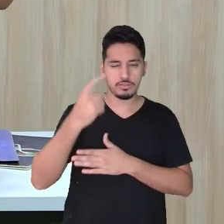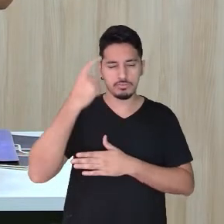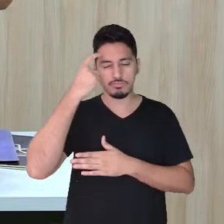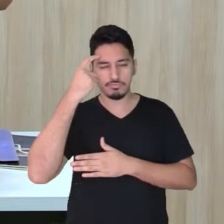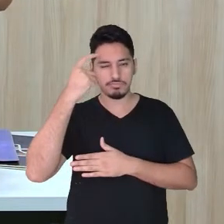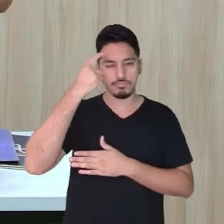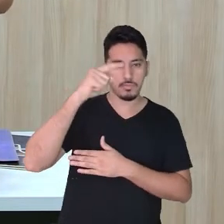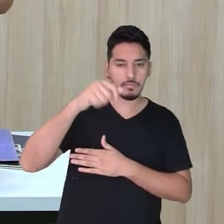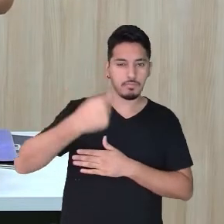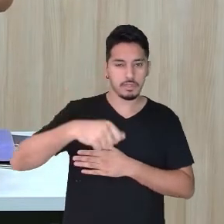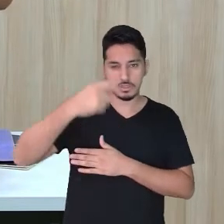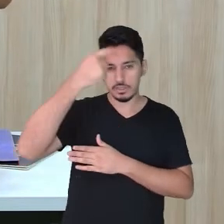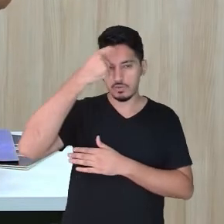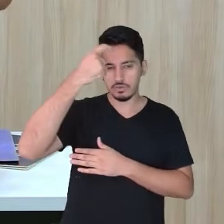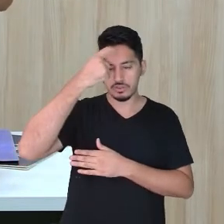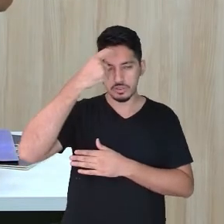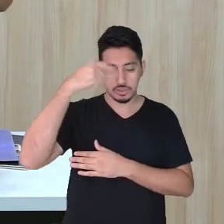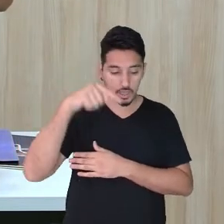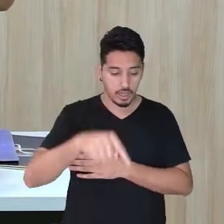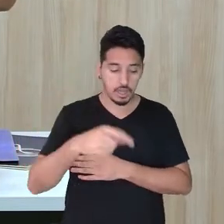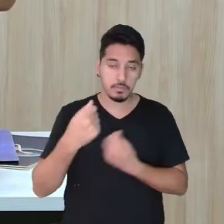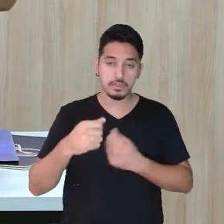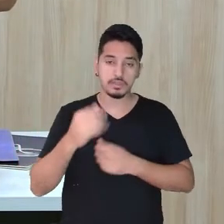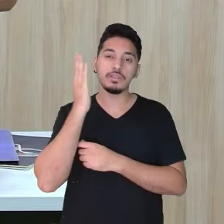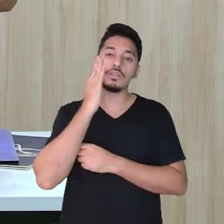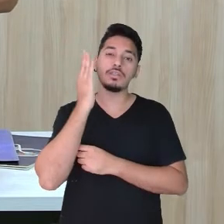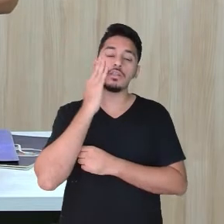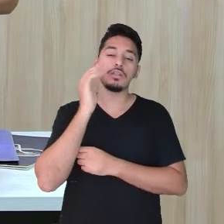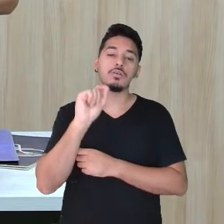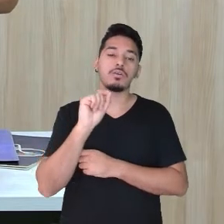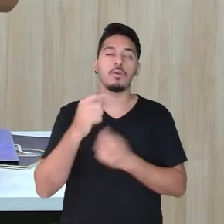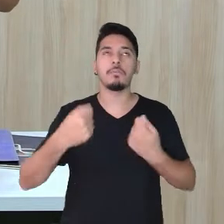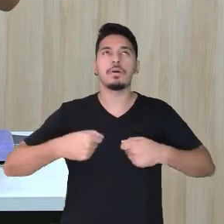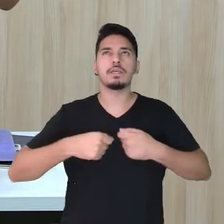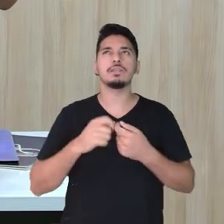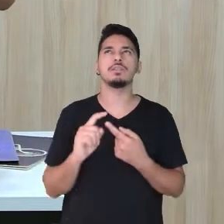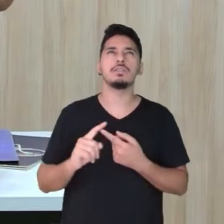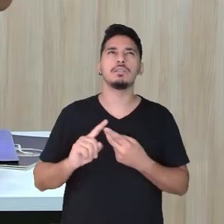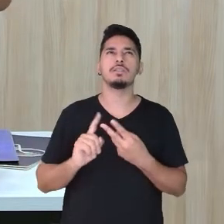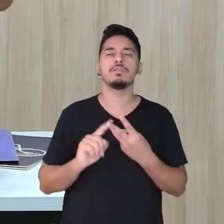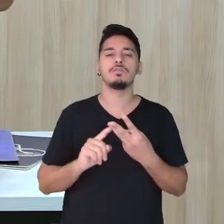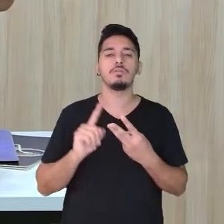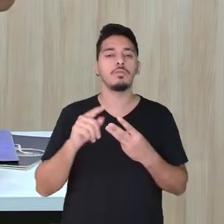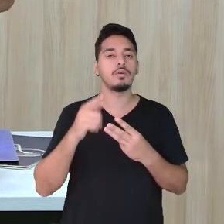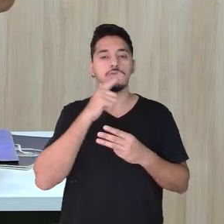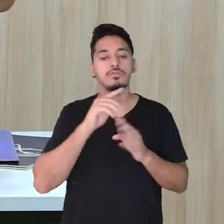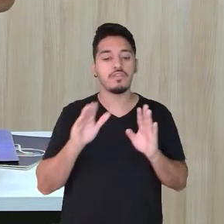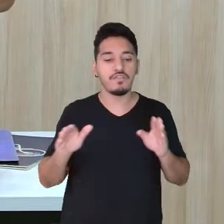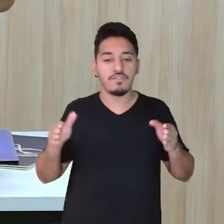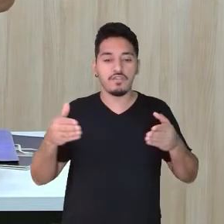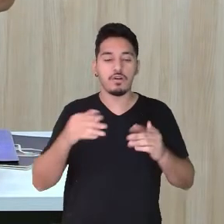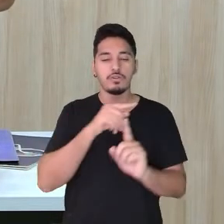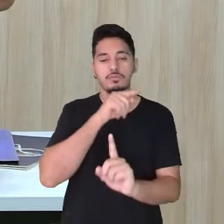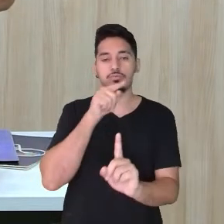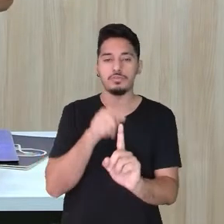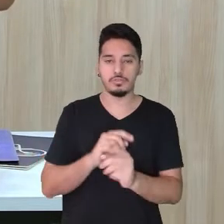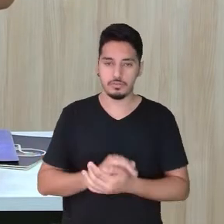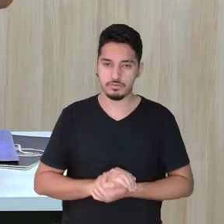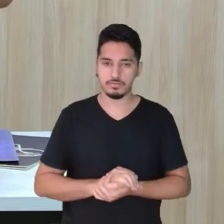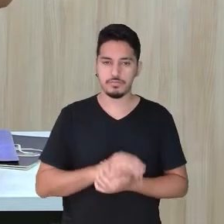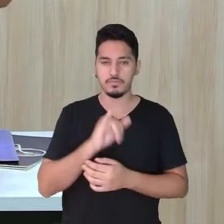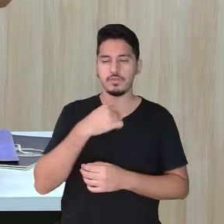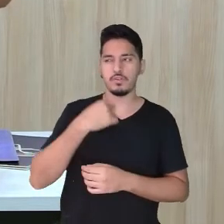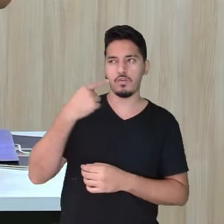ter consciência, entender que precisam daquilo para eles focarem no objetivo. Se eu vou para